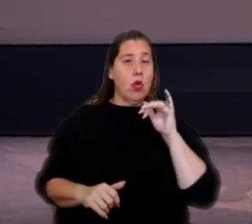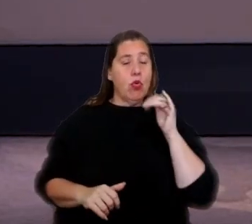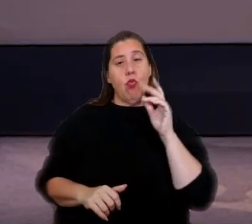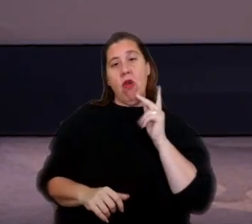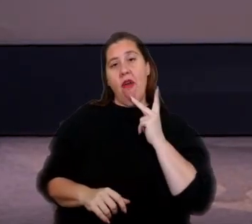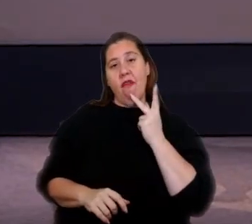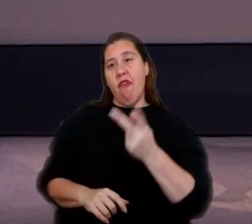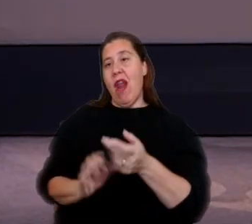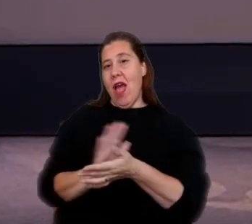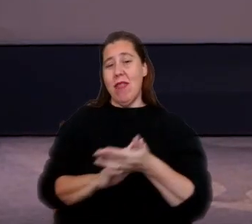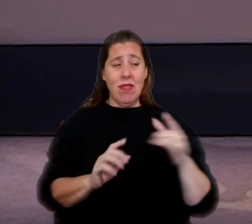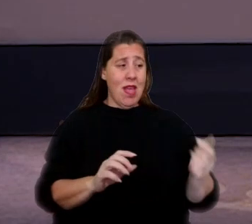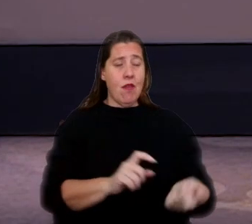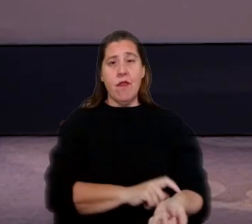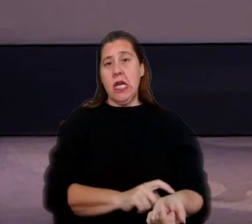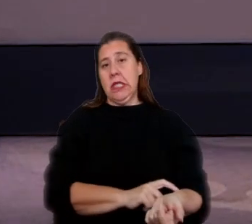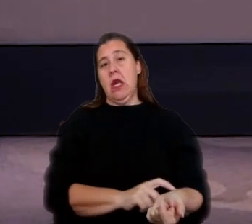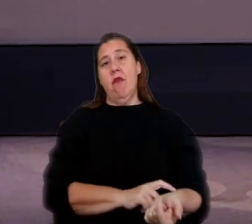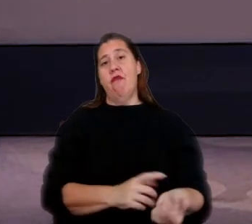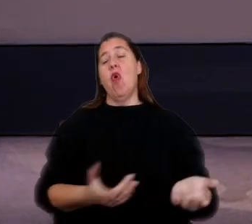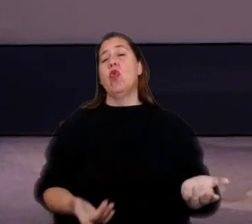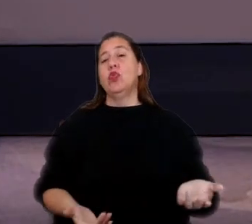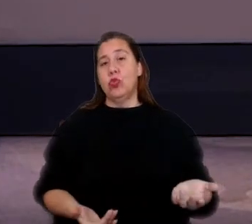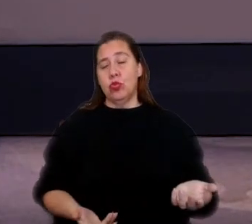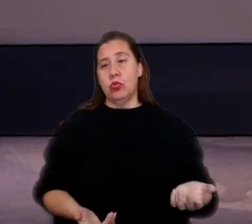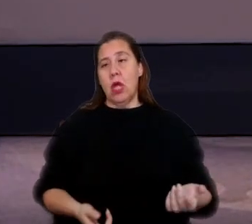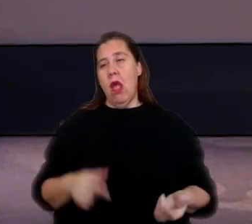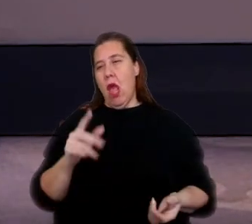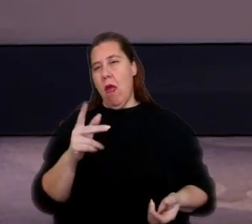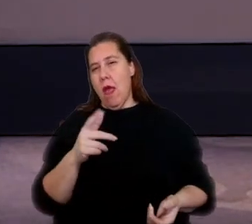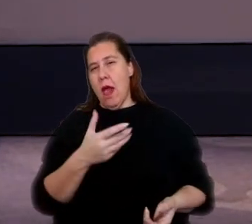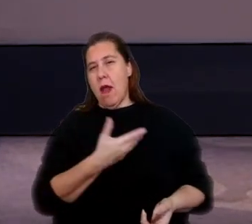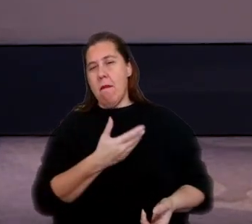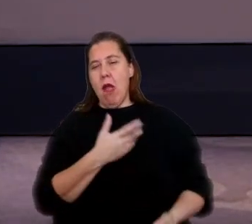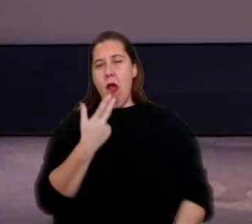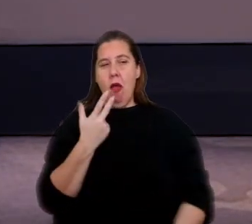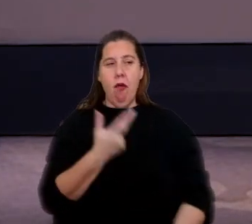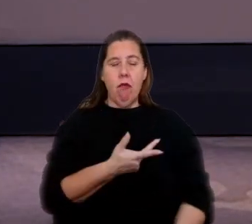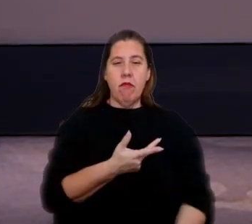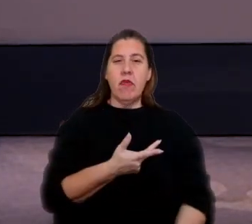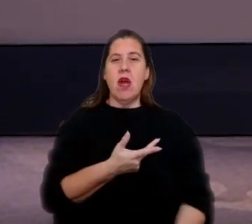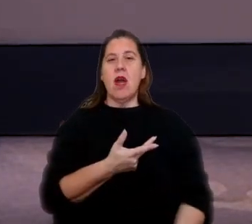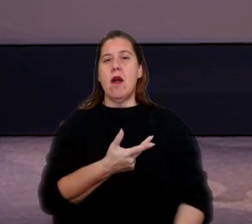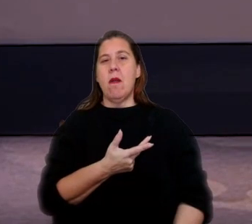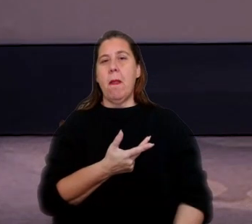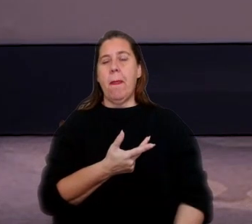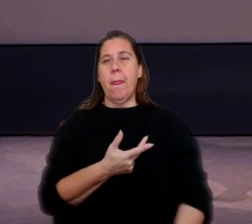se recusa a falar, e fica irritado quando o colega fala de uma maneira assim um pouco mais